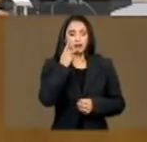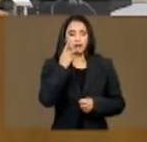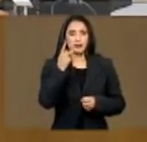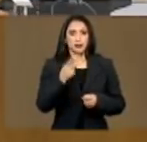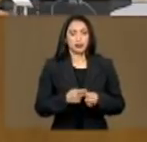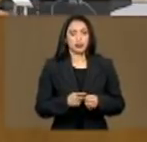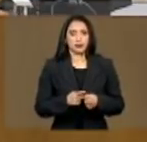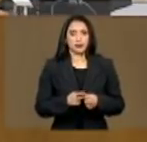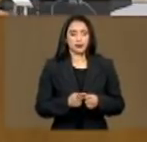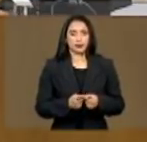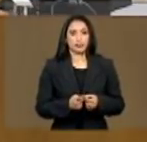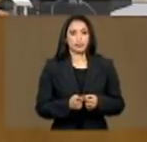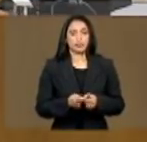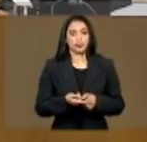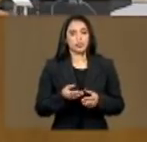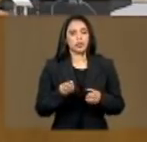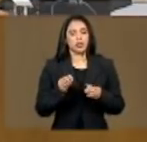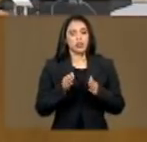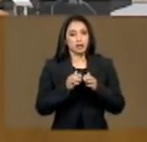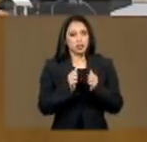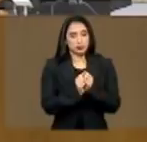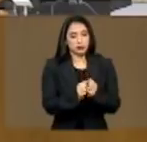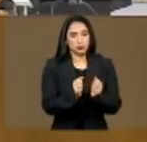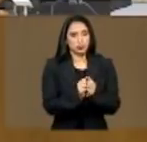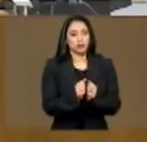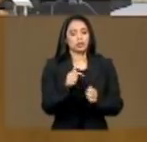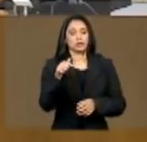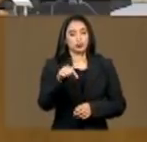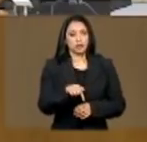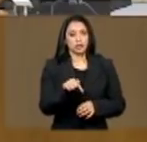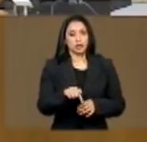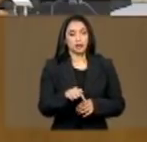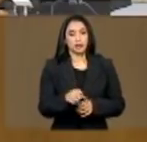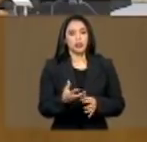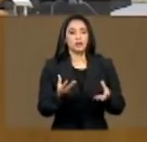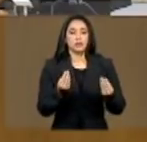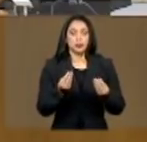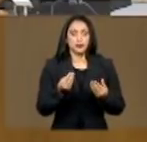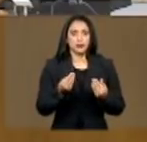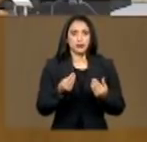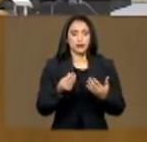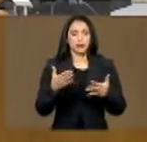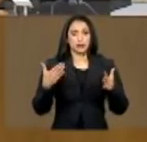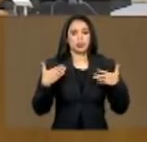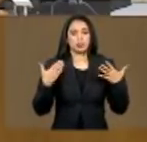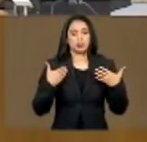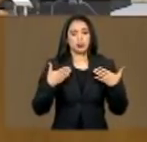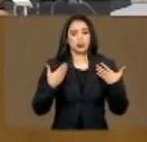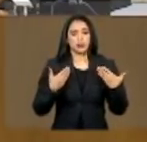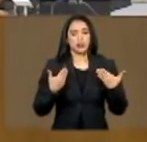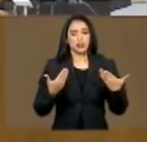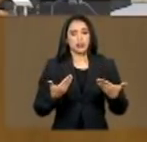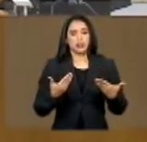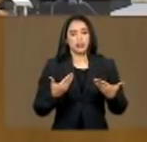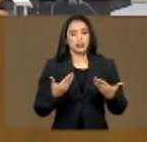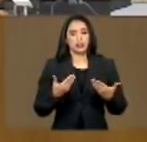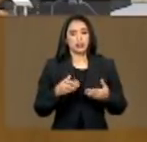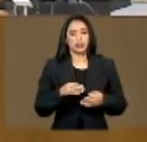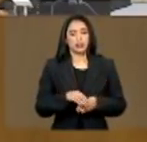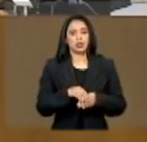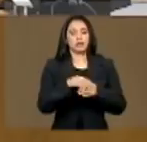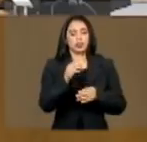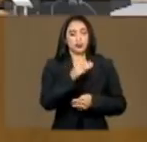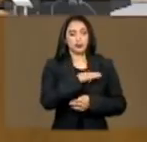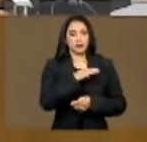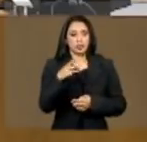integrantes e vossa excelência muito honra esse período que está à frente do ministério